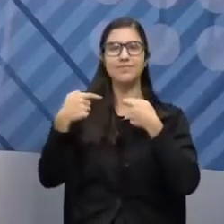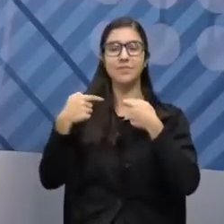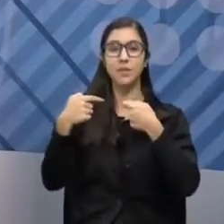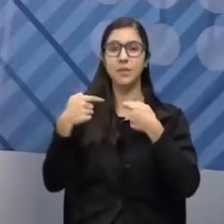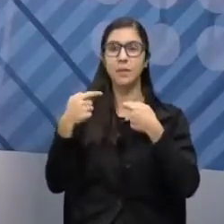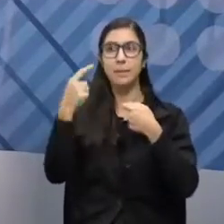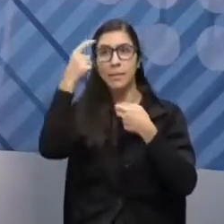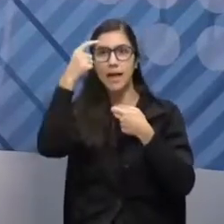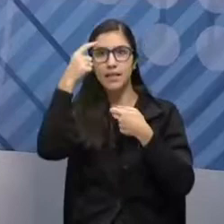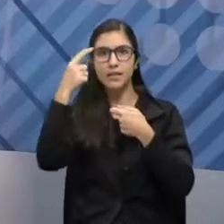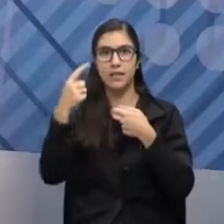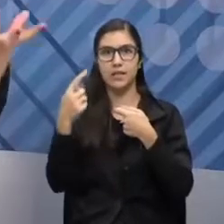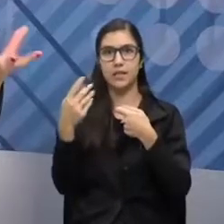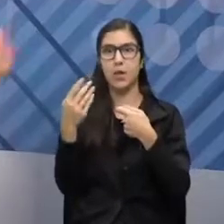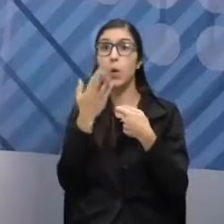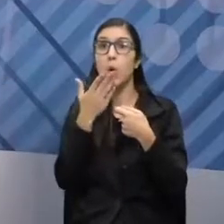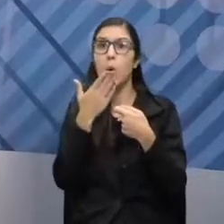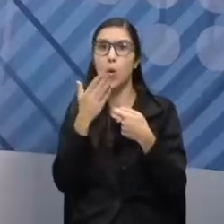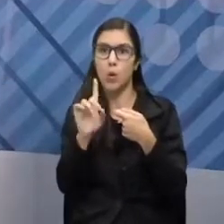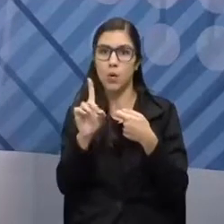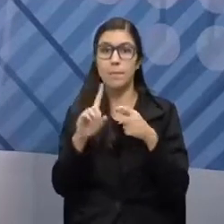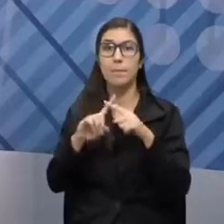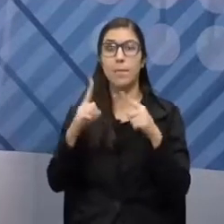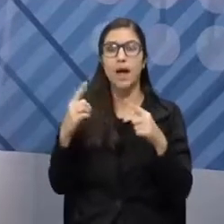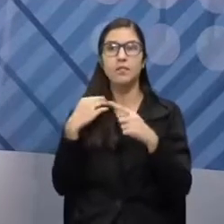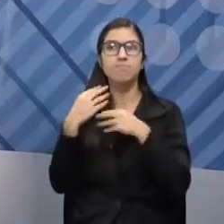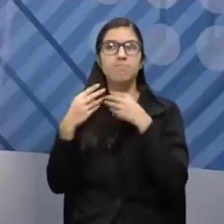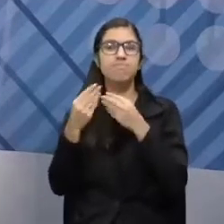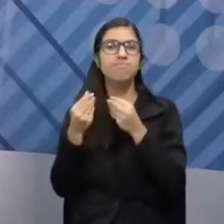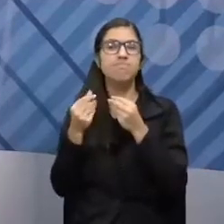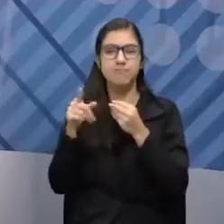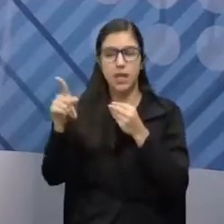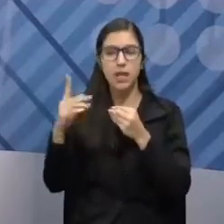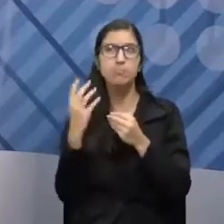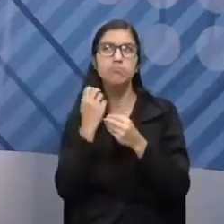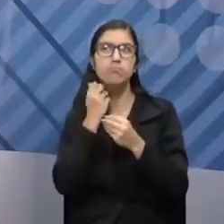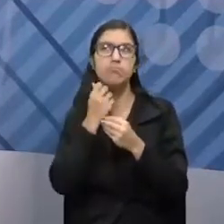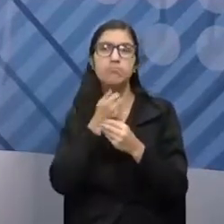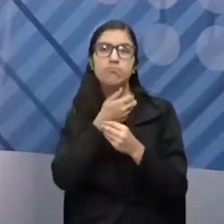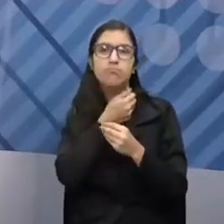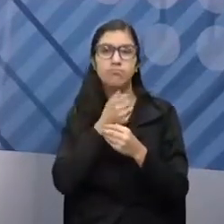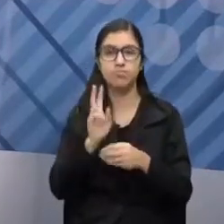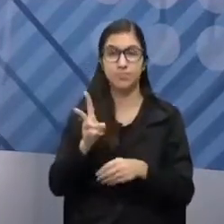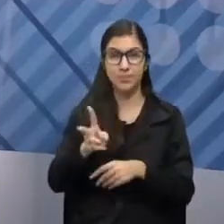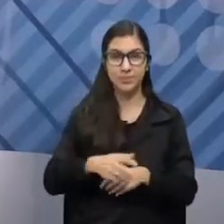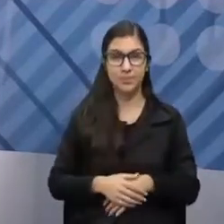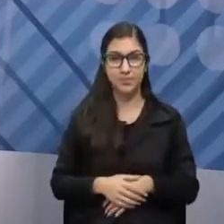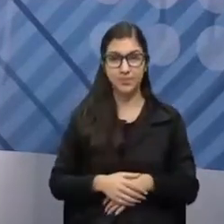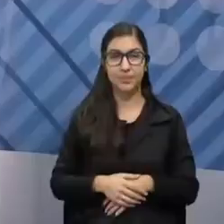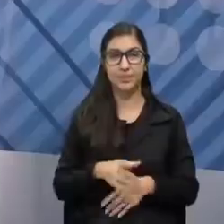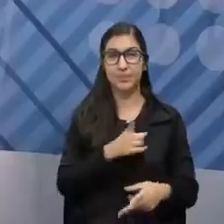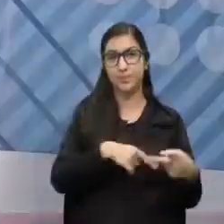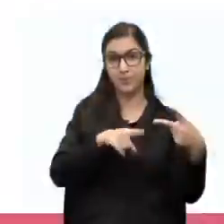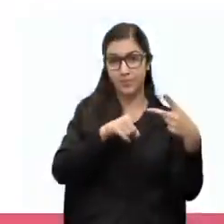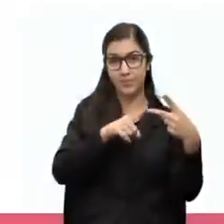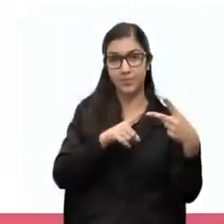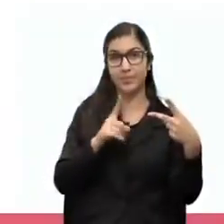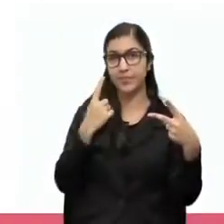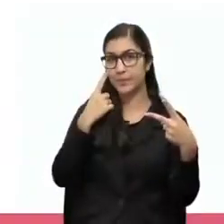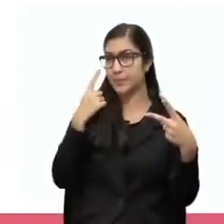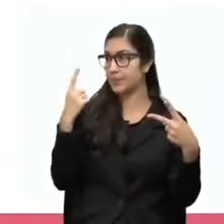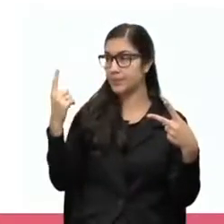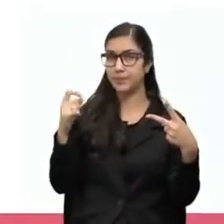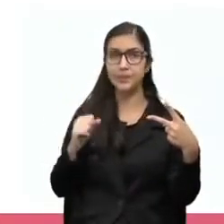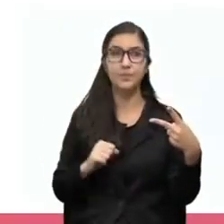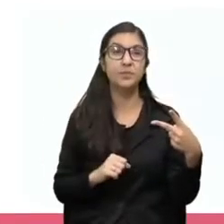textura. Pode nem tanto pensar na cor, mas tem que pensar na textura. A segunda fase dessa abordagem, voltando